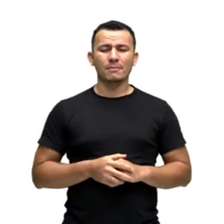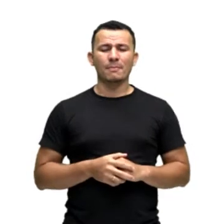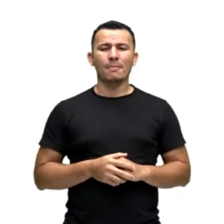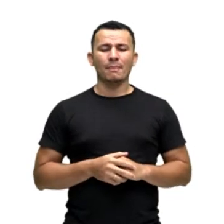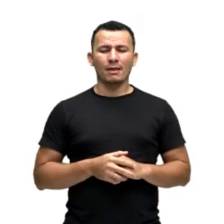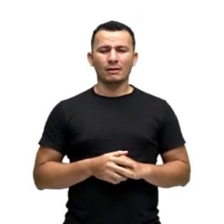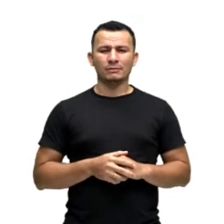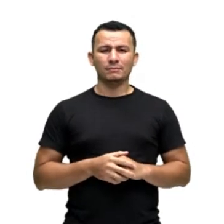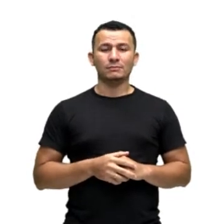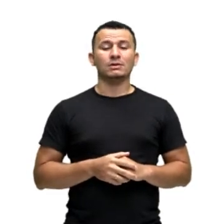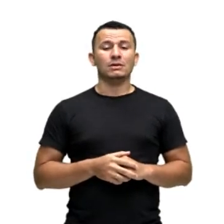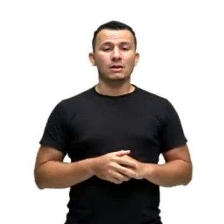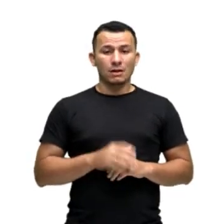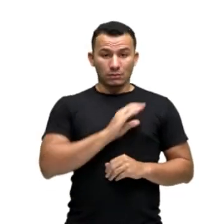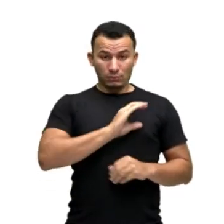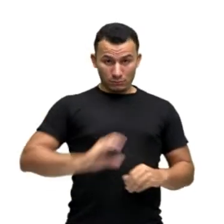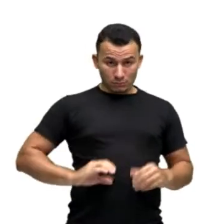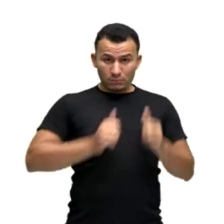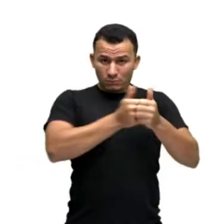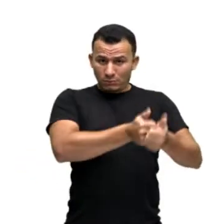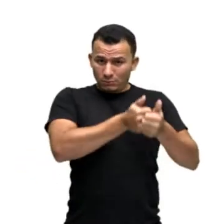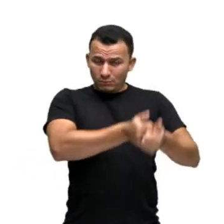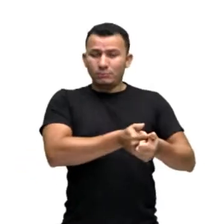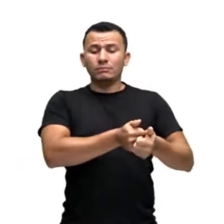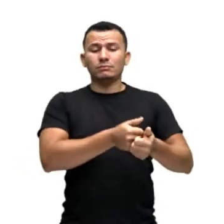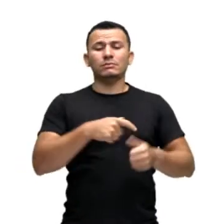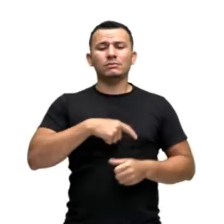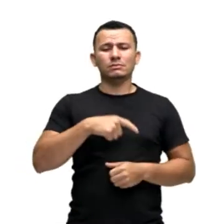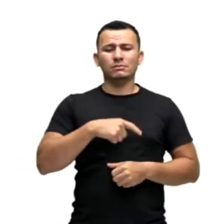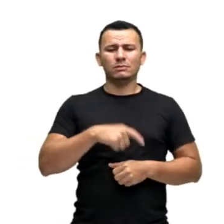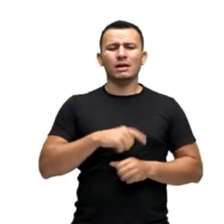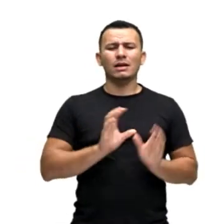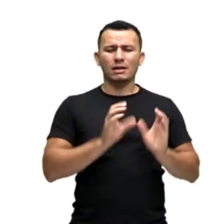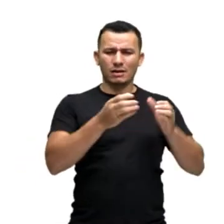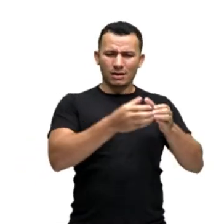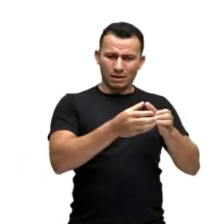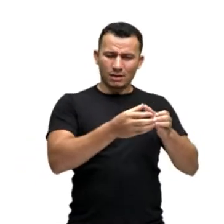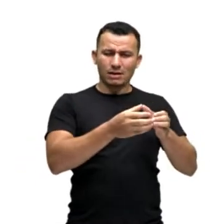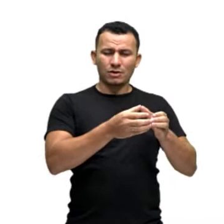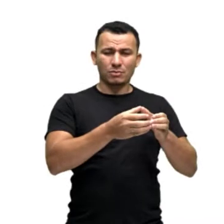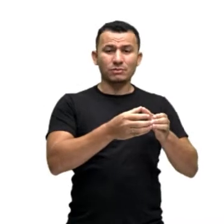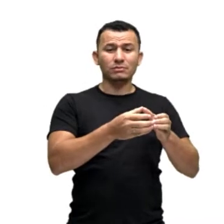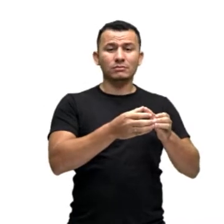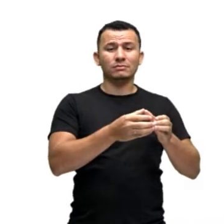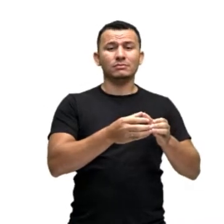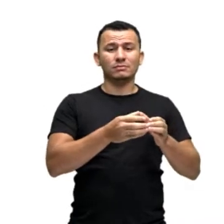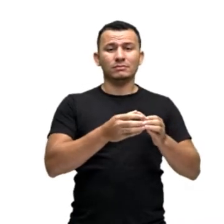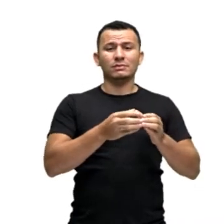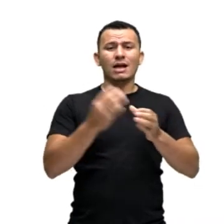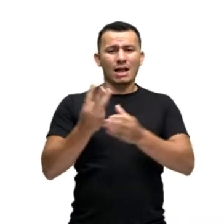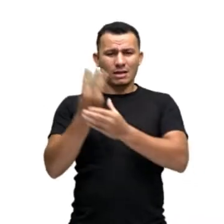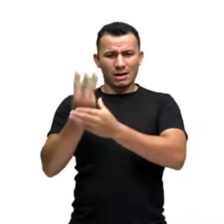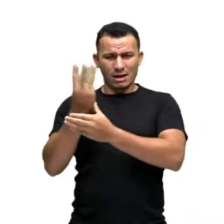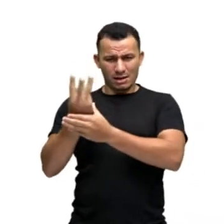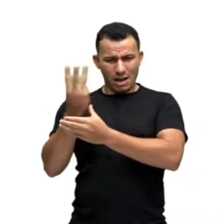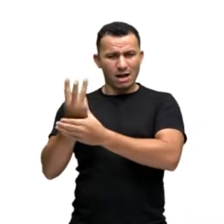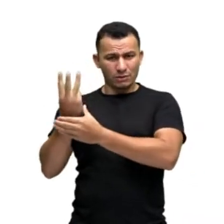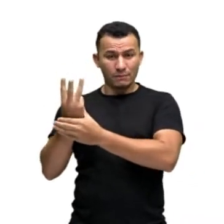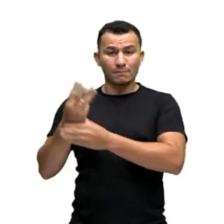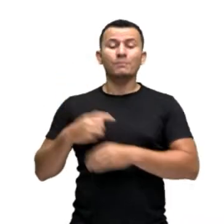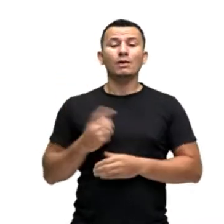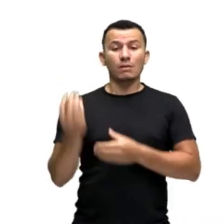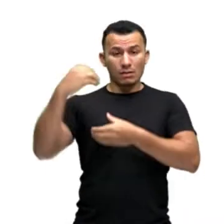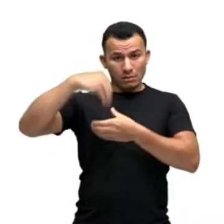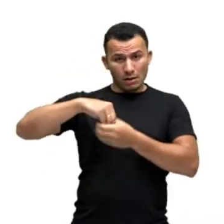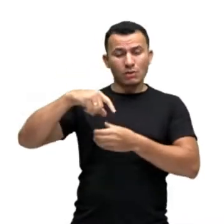nós vamos ver Deus como um Uno e Trino Pai e Filho e Espírito Santo Jesus Cristo para o